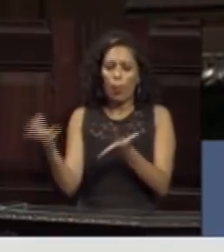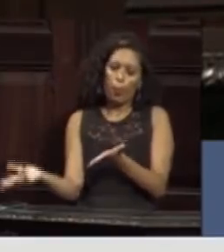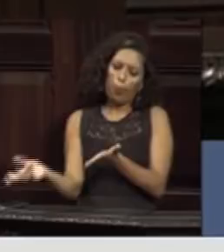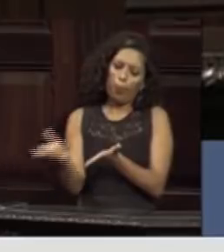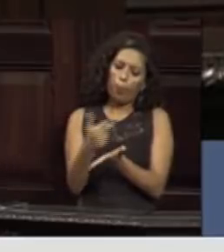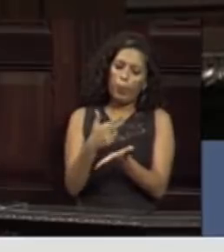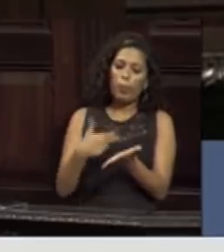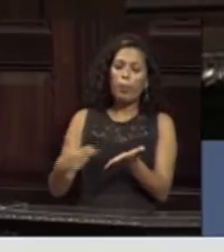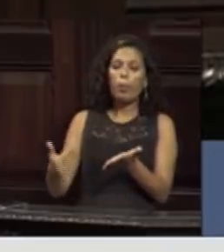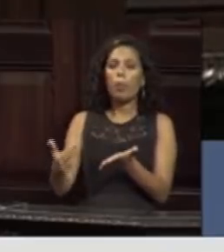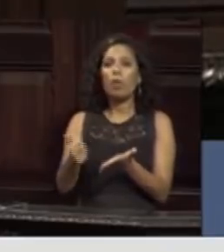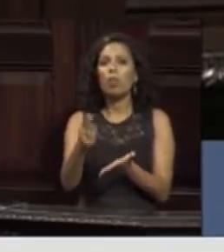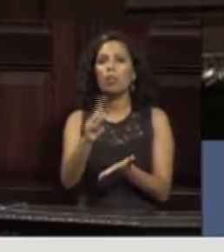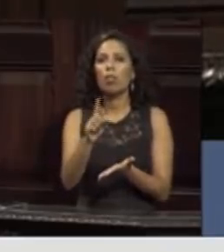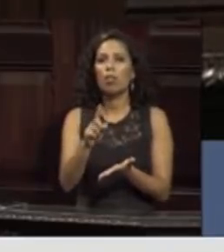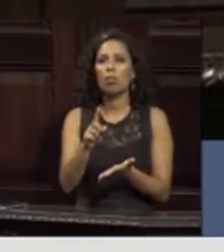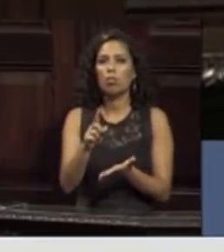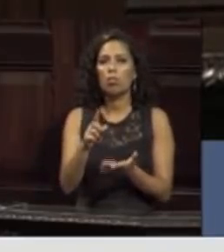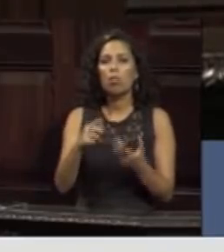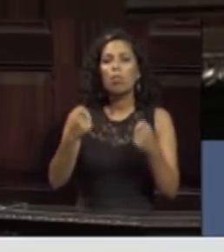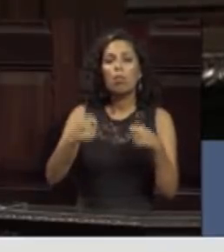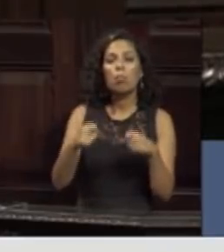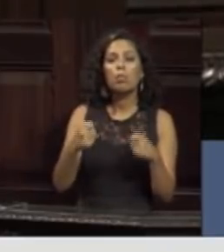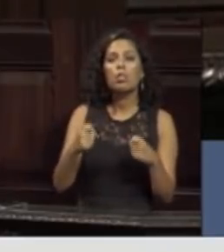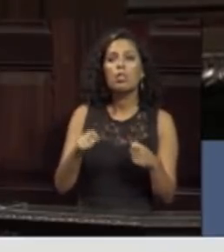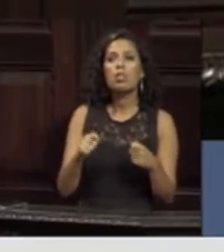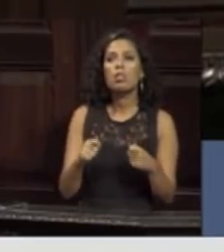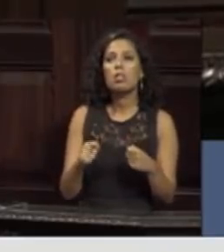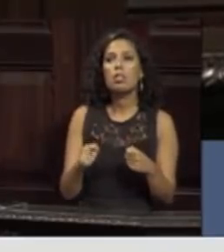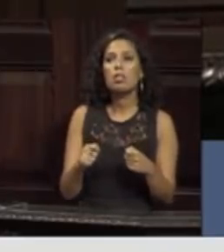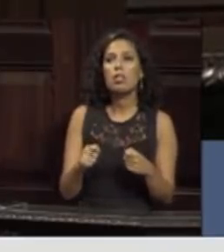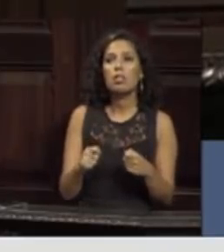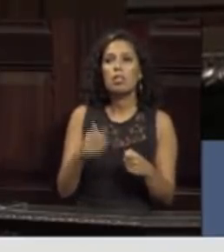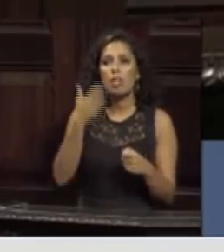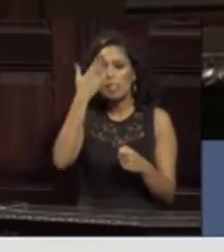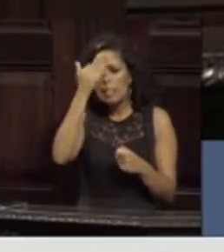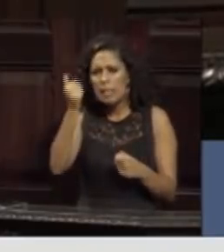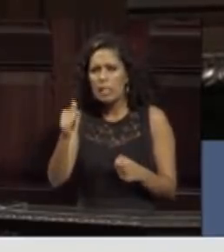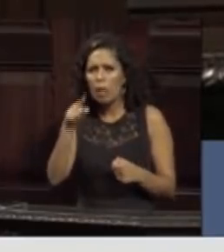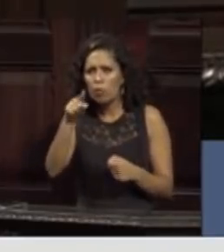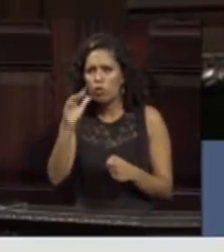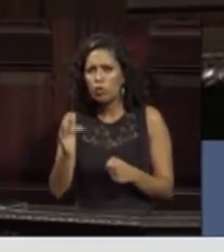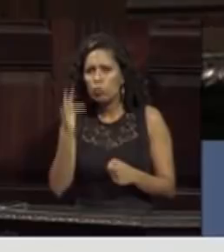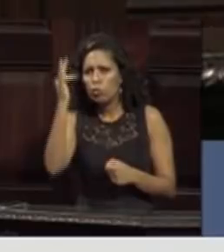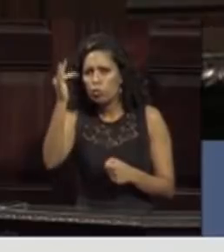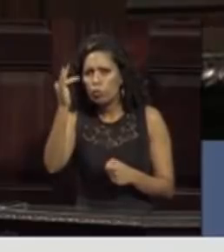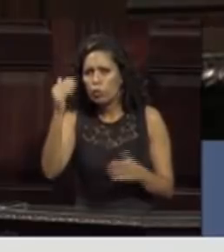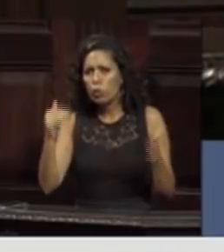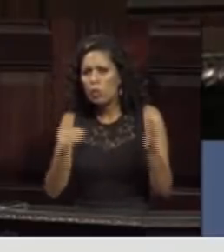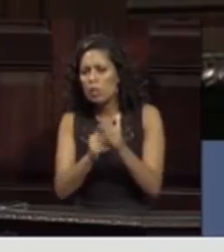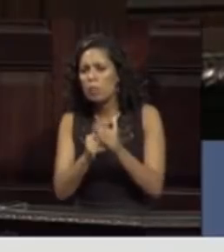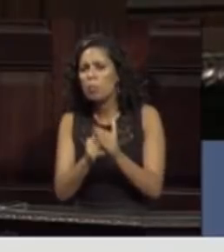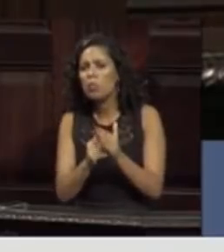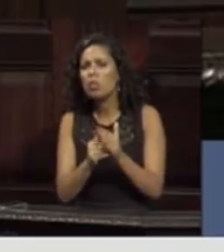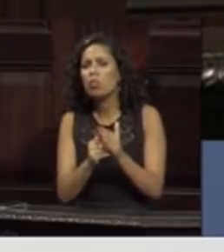praticamente finalizado. Você tem condições de definir, por exemplo, o limite